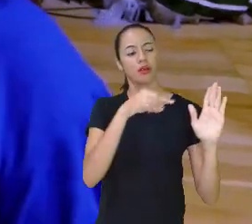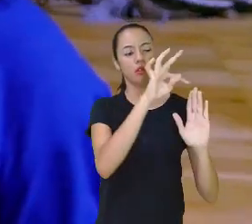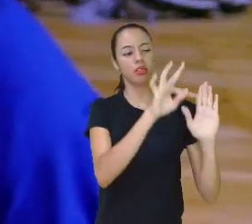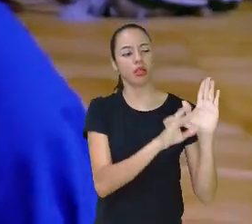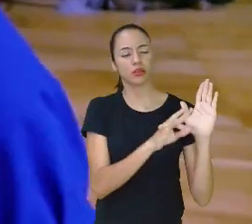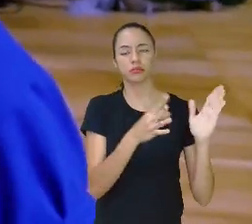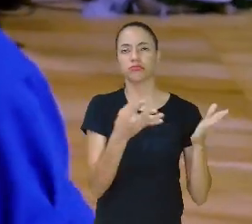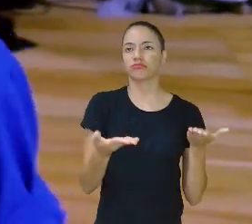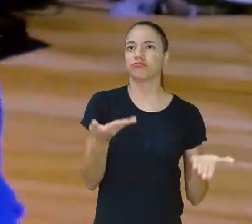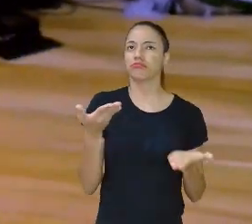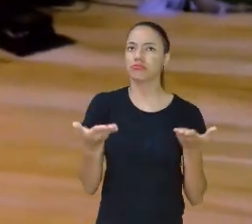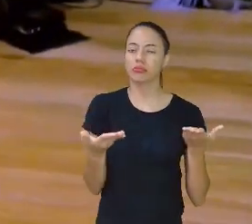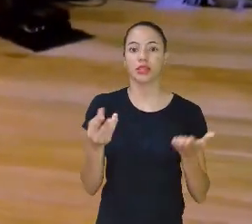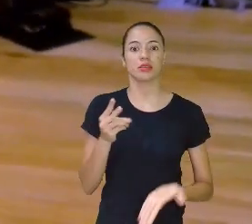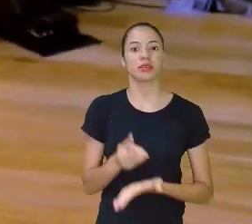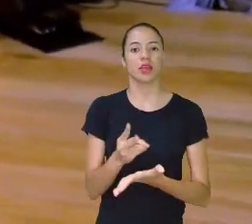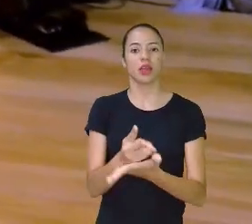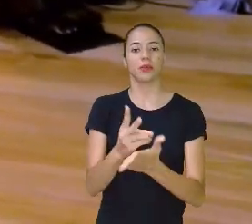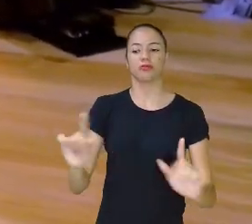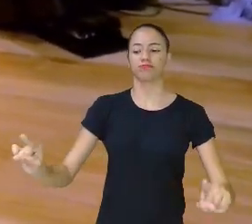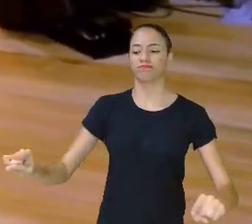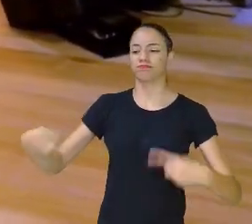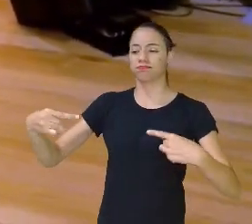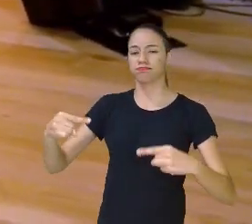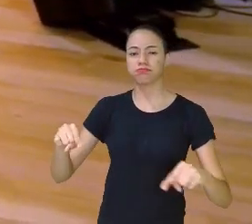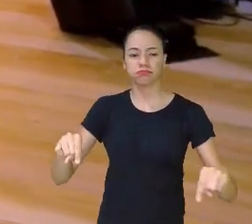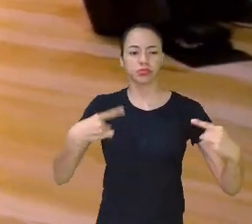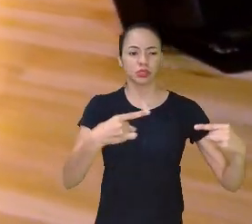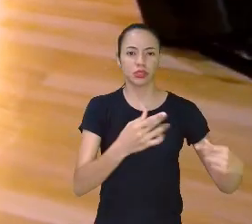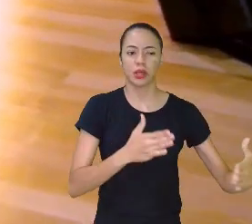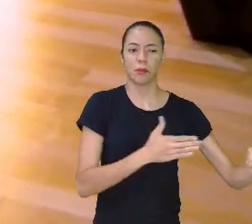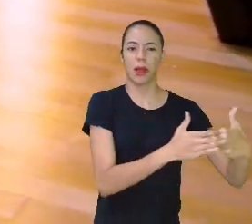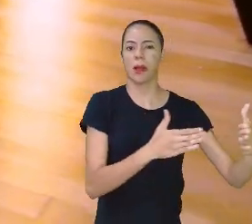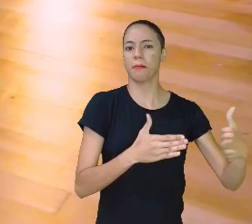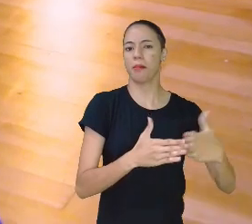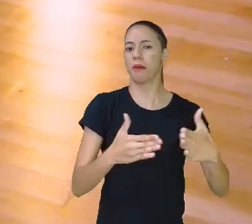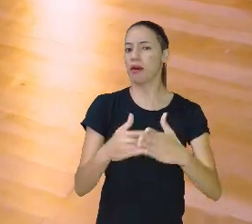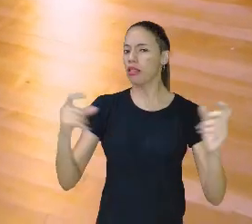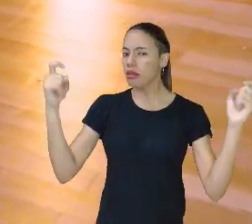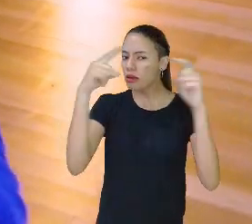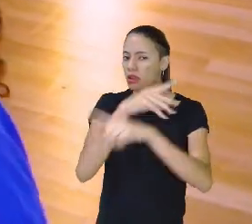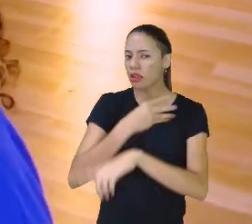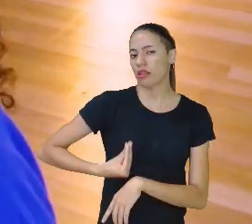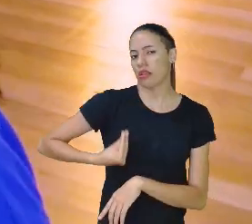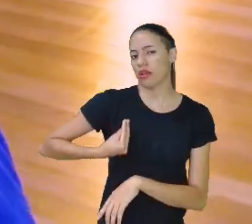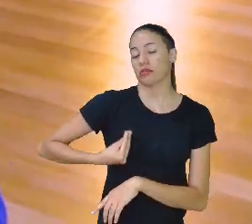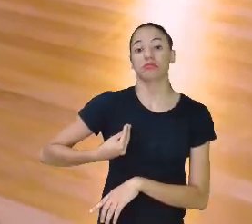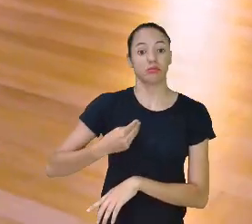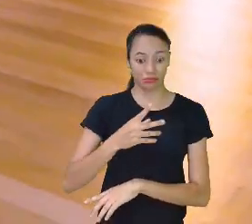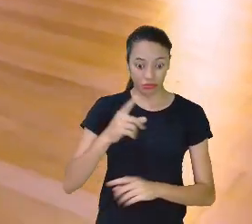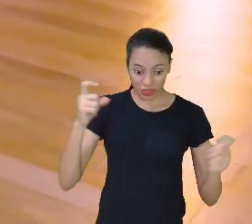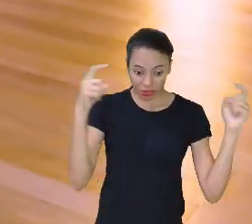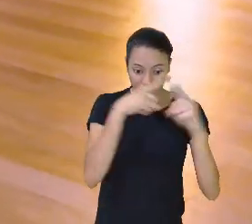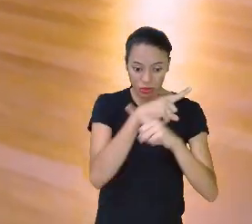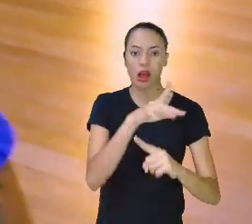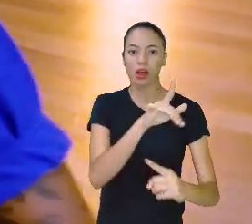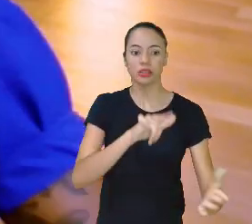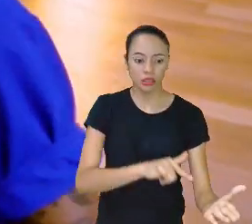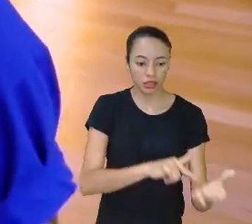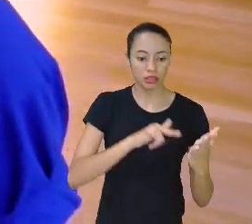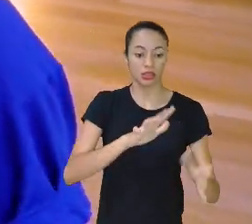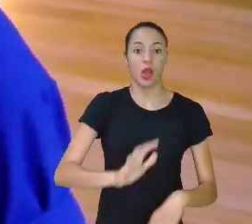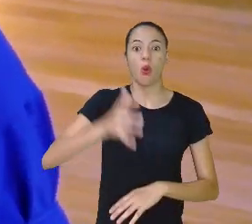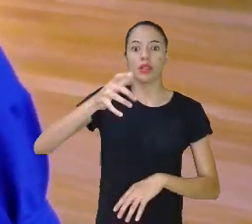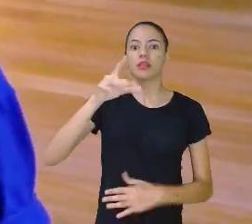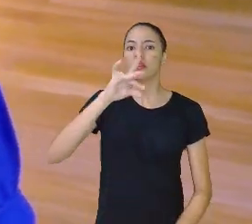que sempre teremos desafios, sempre teremos dificuldades em nossa vida. E aí, quando essas dificuldades se apresentarem, o que